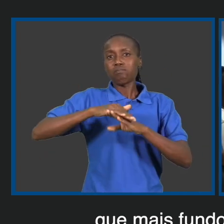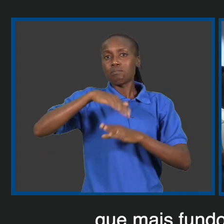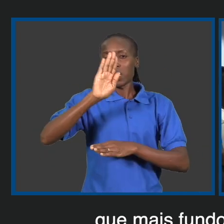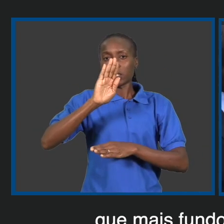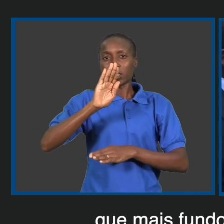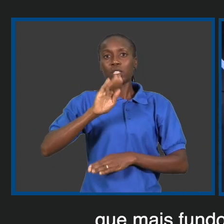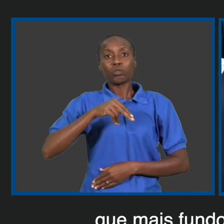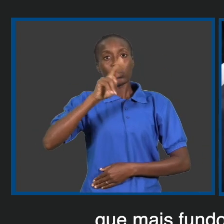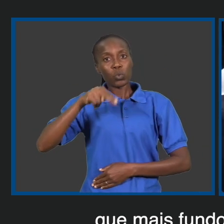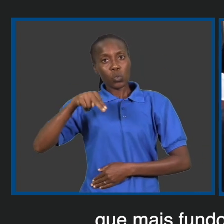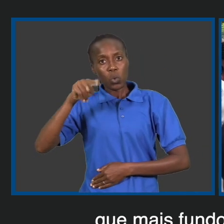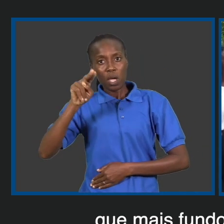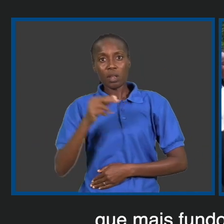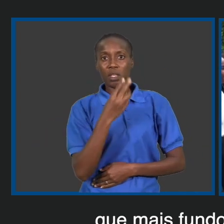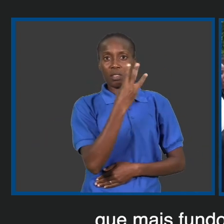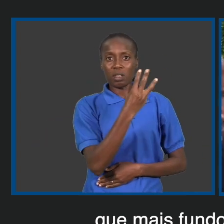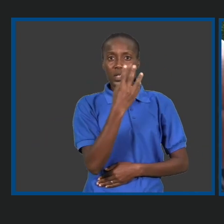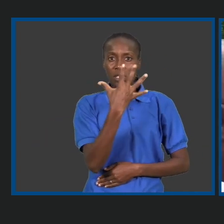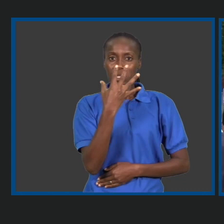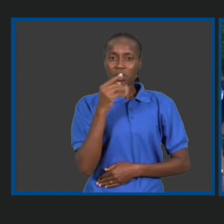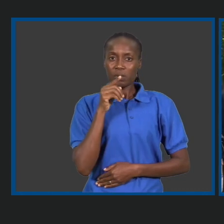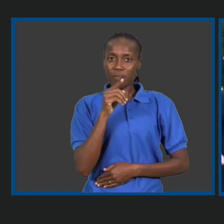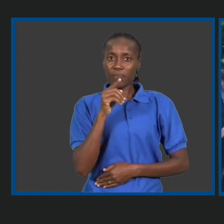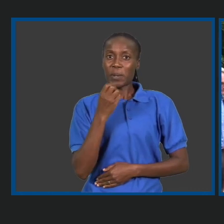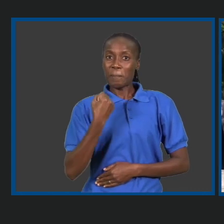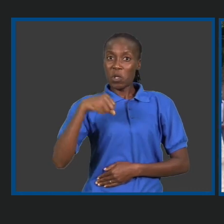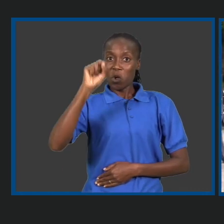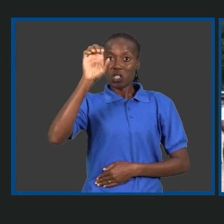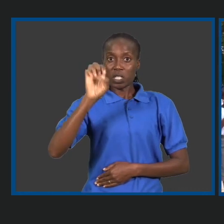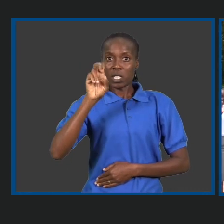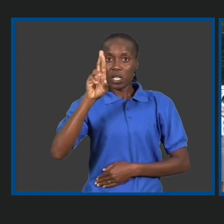nórdico, com cerca de 35 milhões de euros.